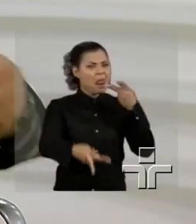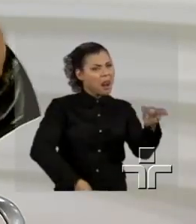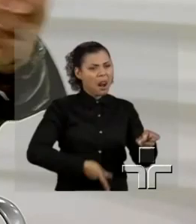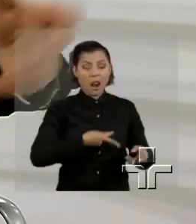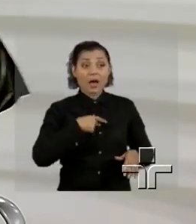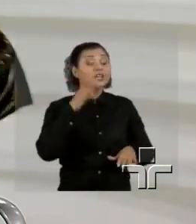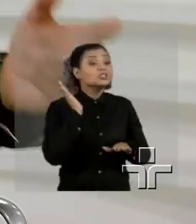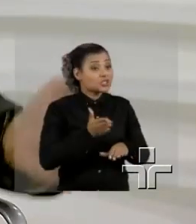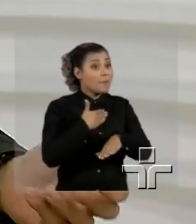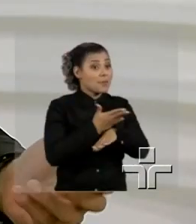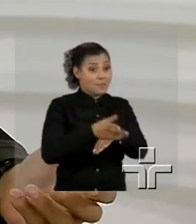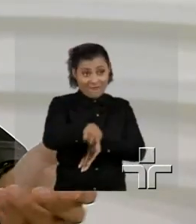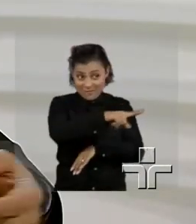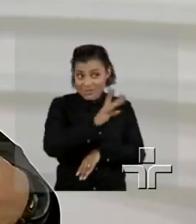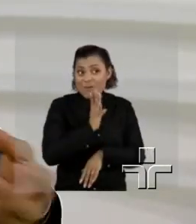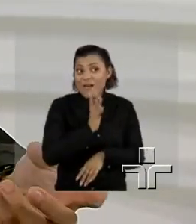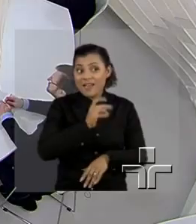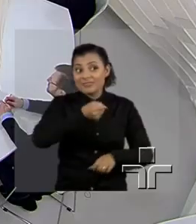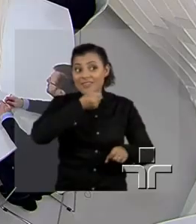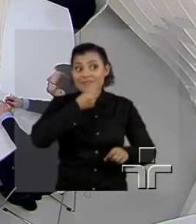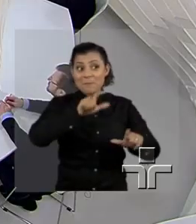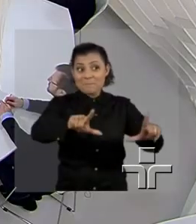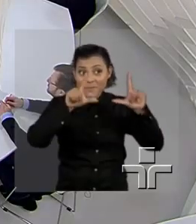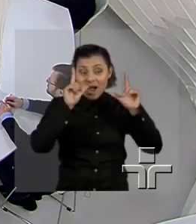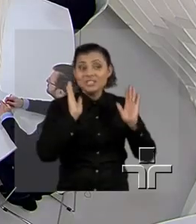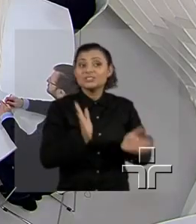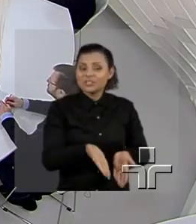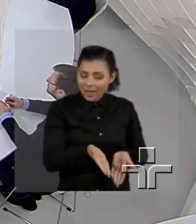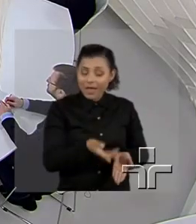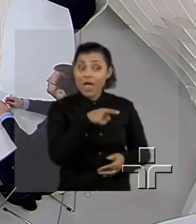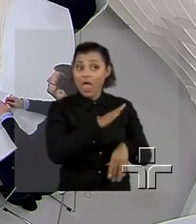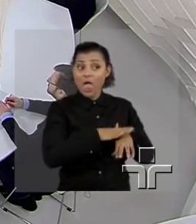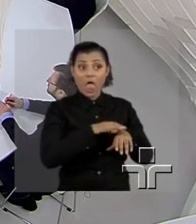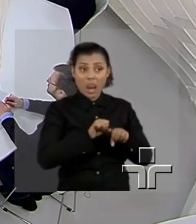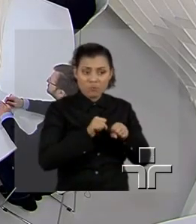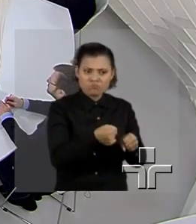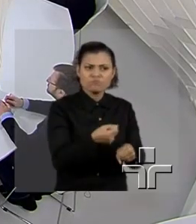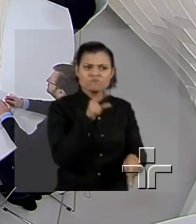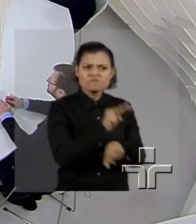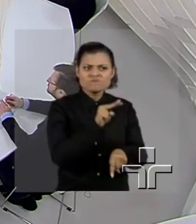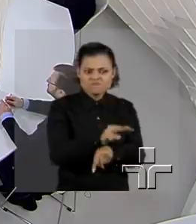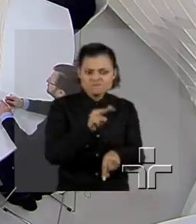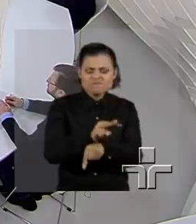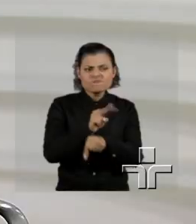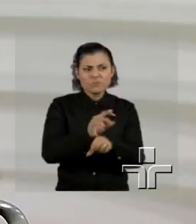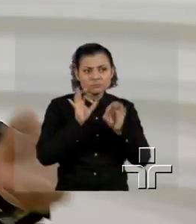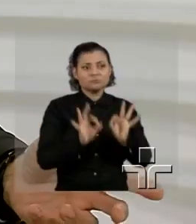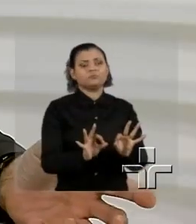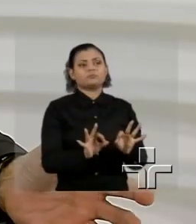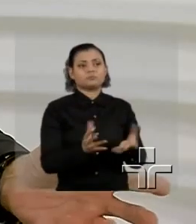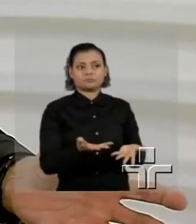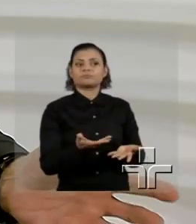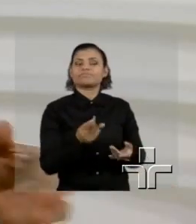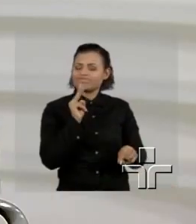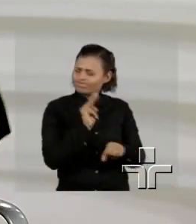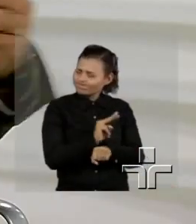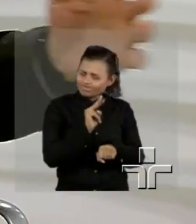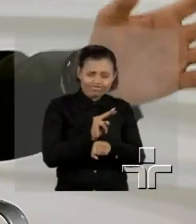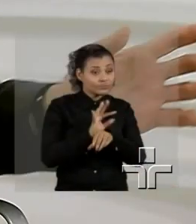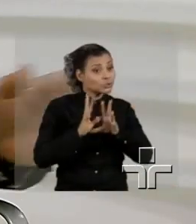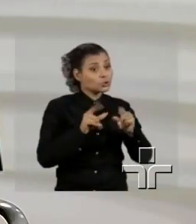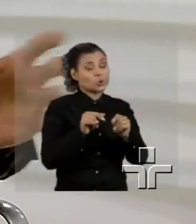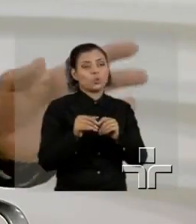polarização, você tem todo grupo radical, ele é meio binário, né? Ele ou é amigo ou é inimigo.